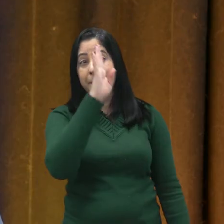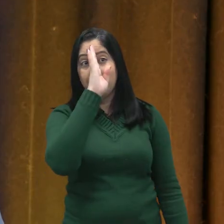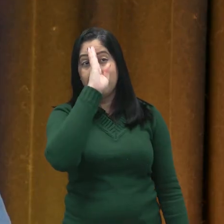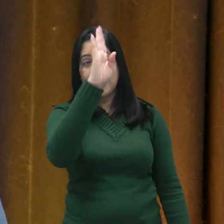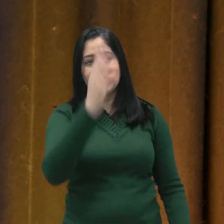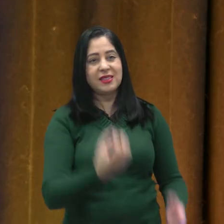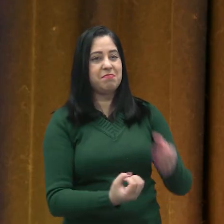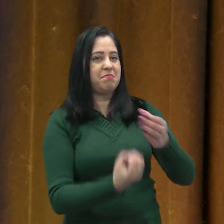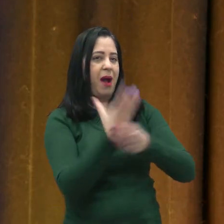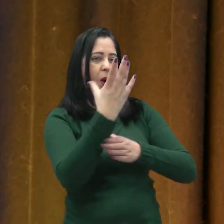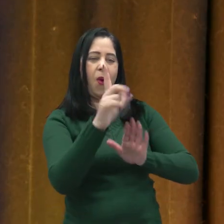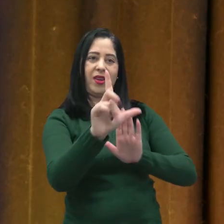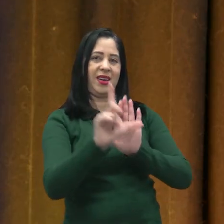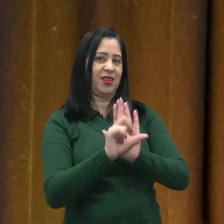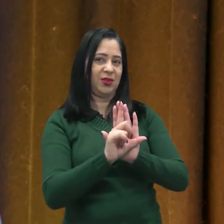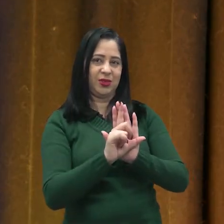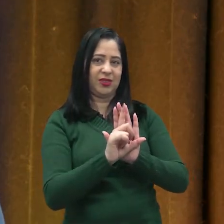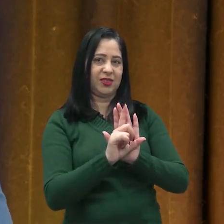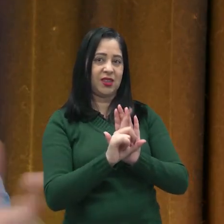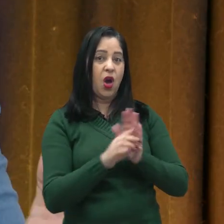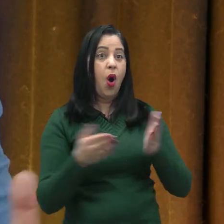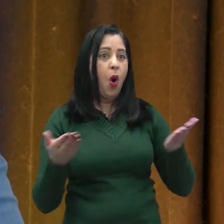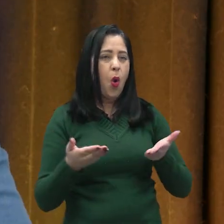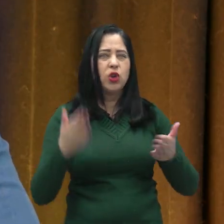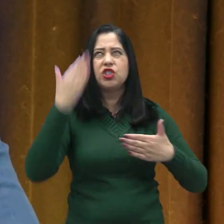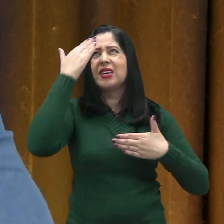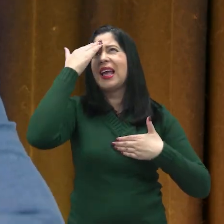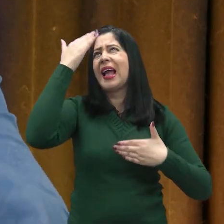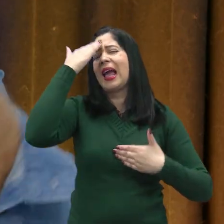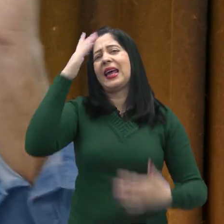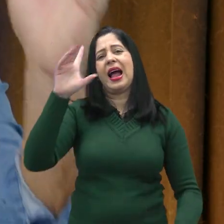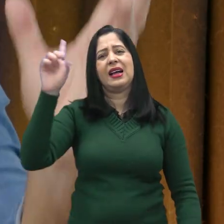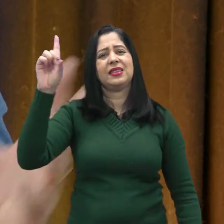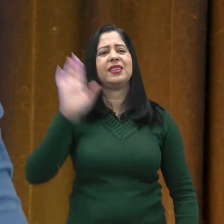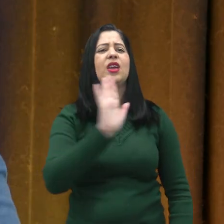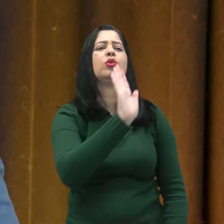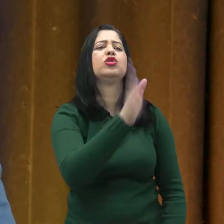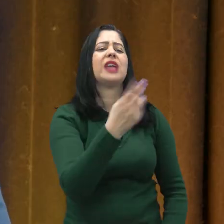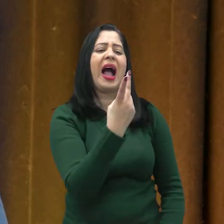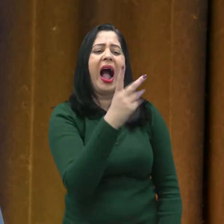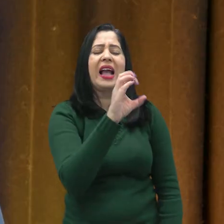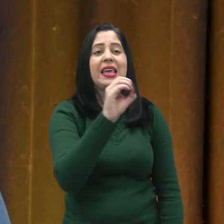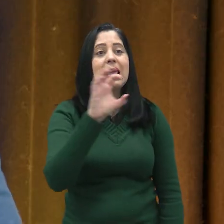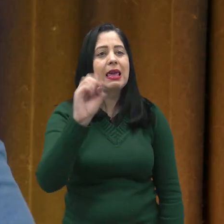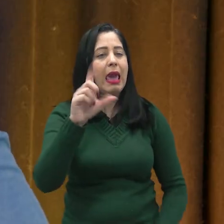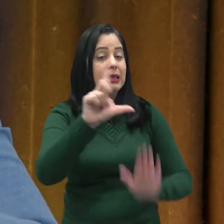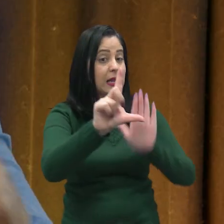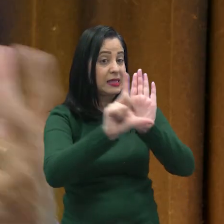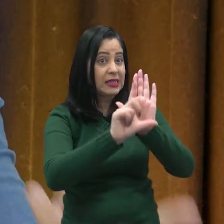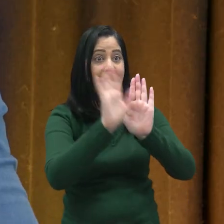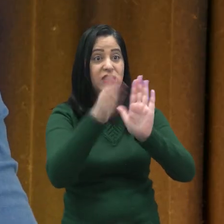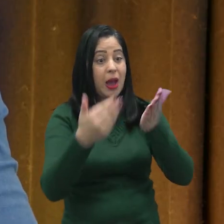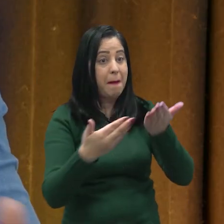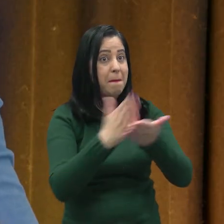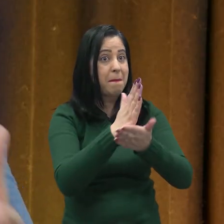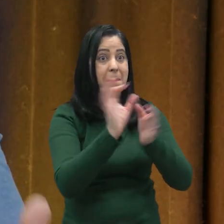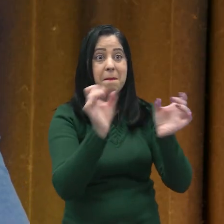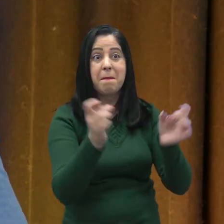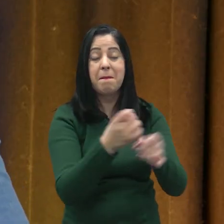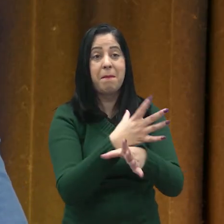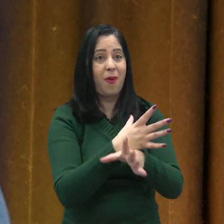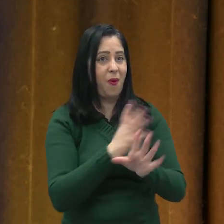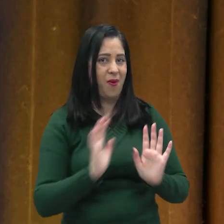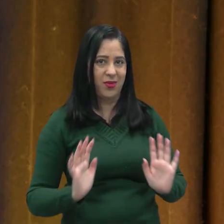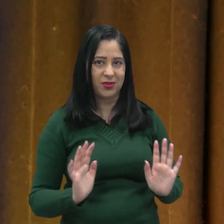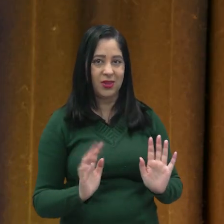leis de vereador de primeiro mandato. Hoje, graças a Deus, nós temos mais de 500 e poucas leis colocadas, mais de 200 já